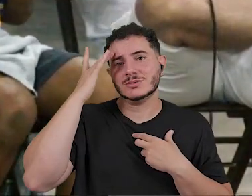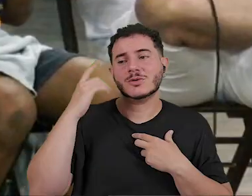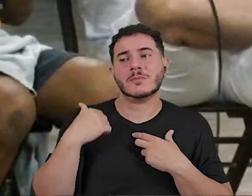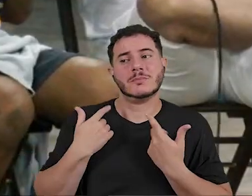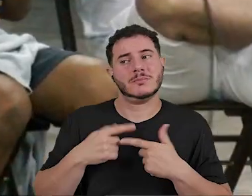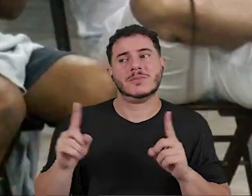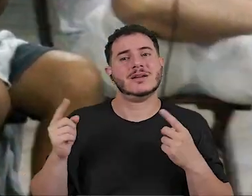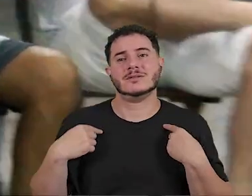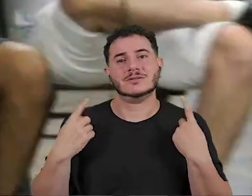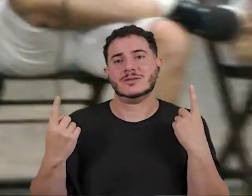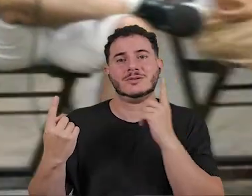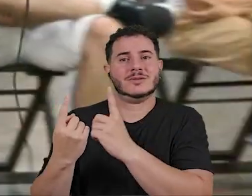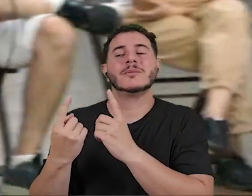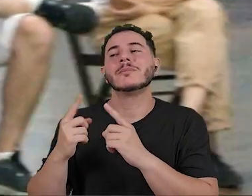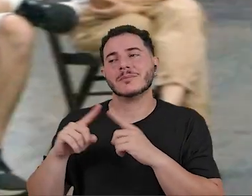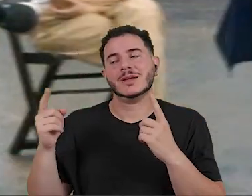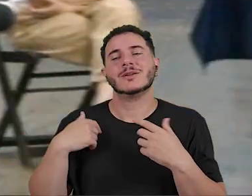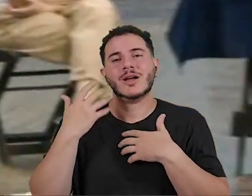esperava você dizer isso.